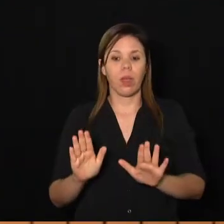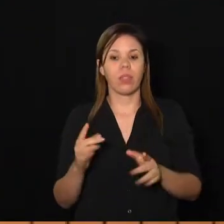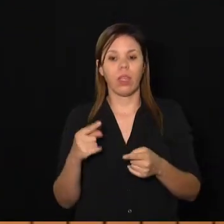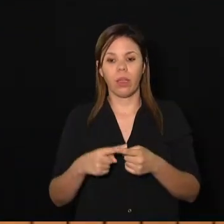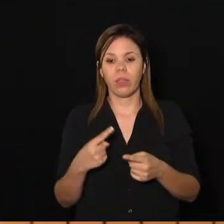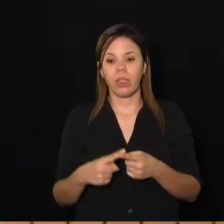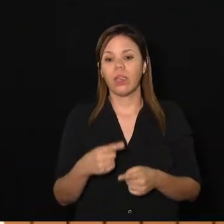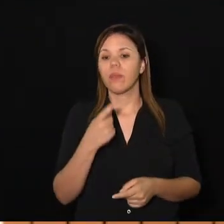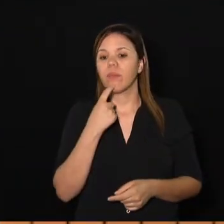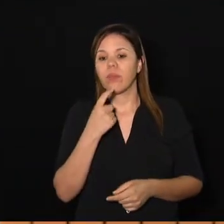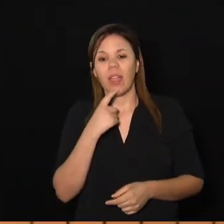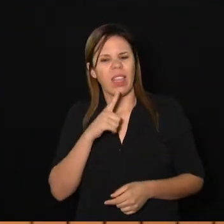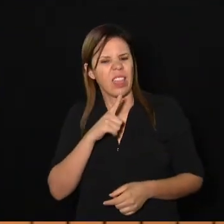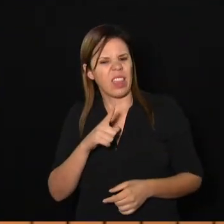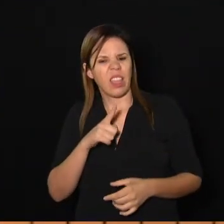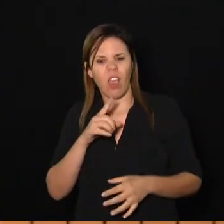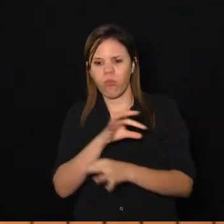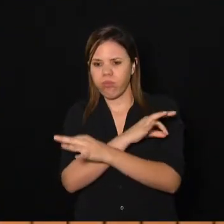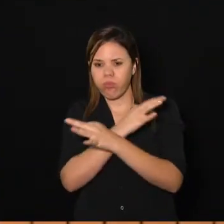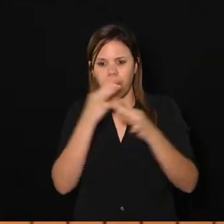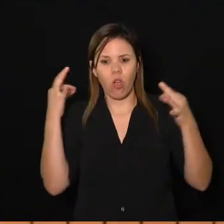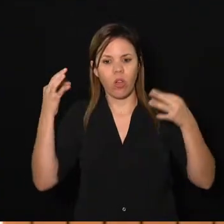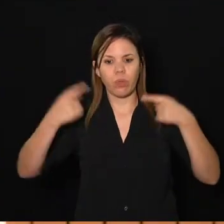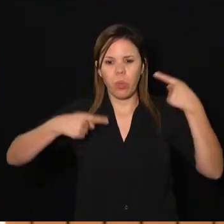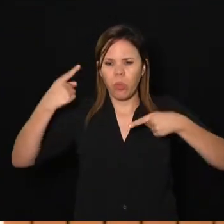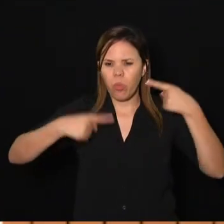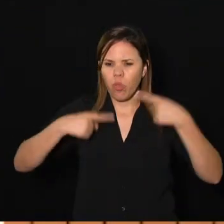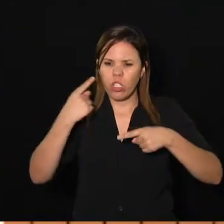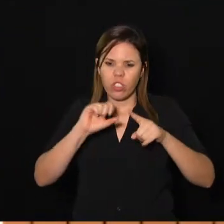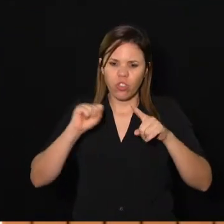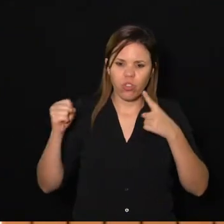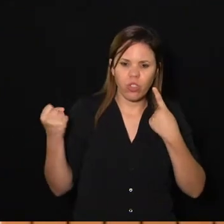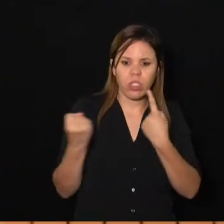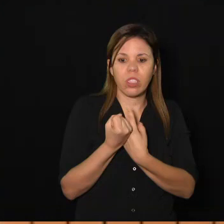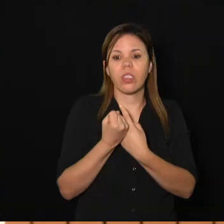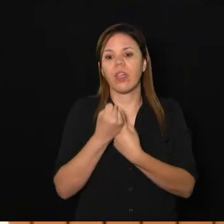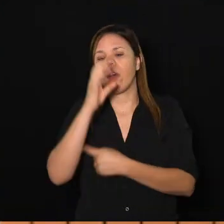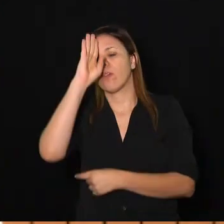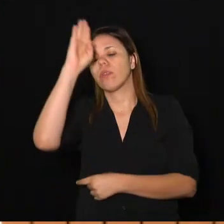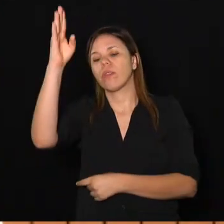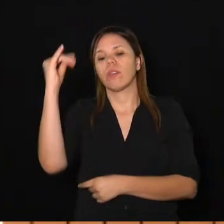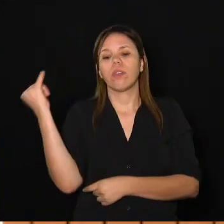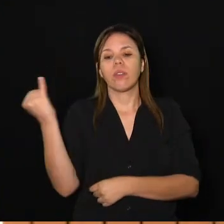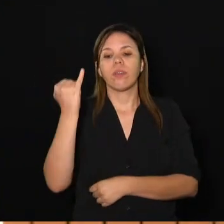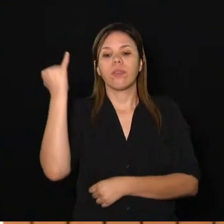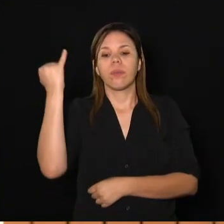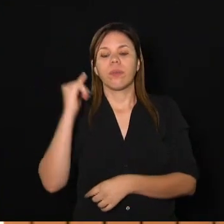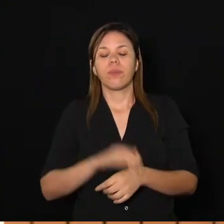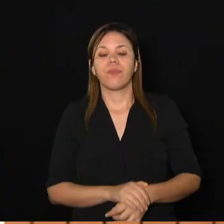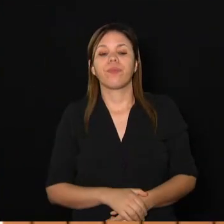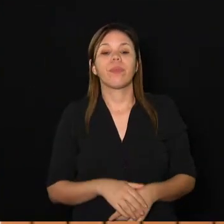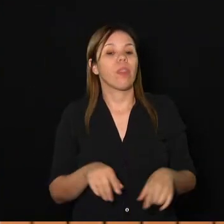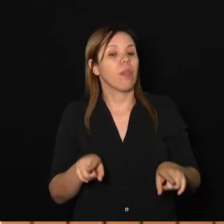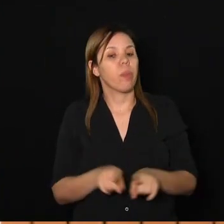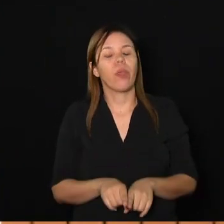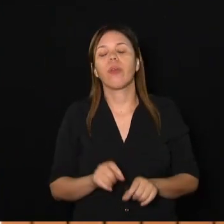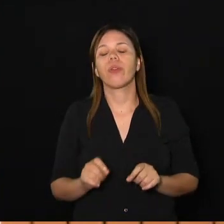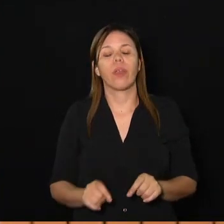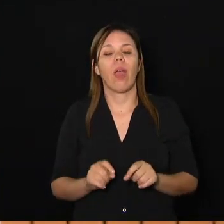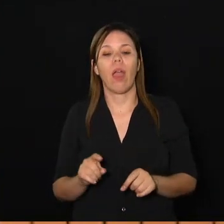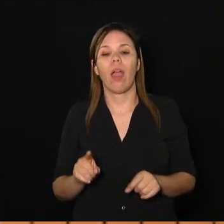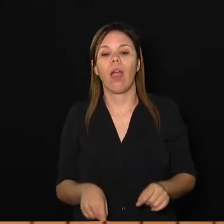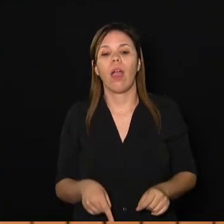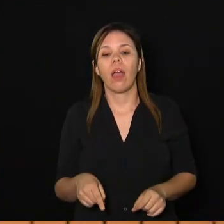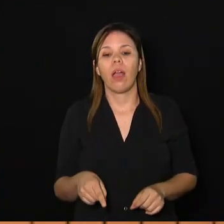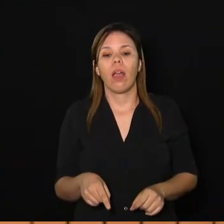tem uma potência política social e econômica importantíssimo e também assim para a gente é fundamental